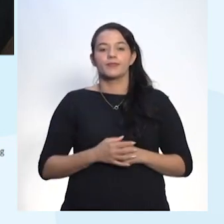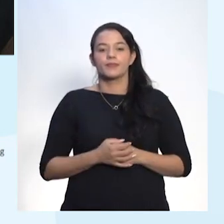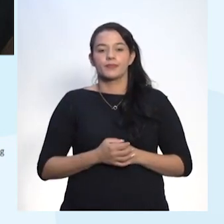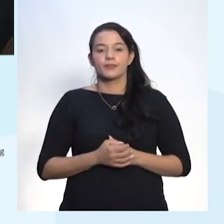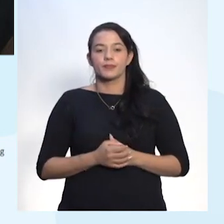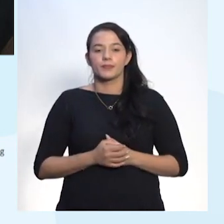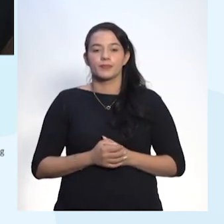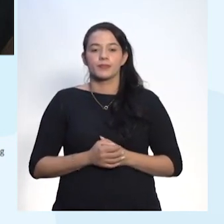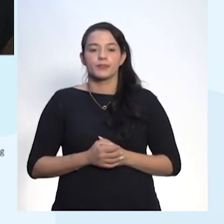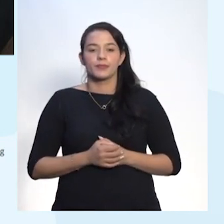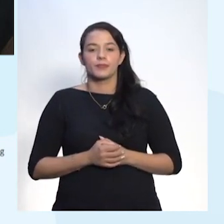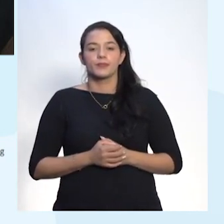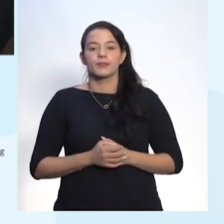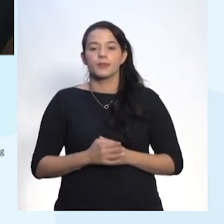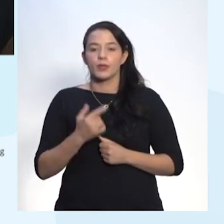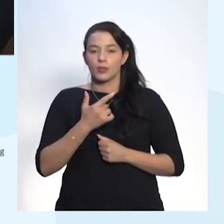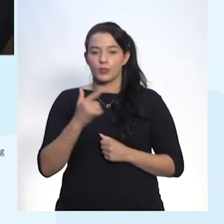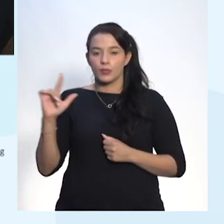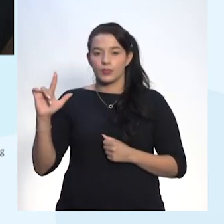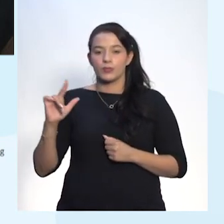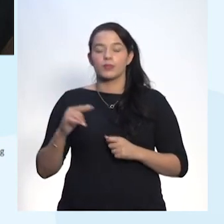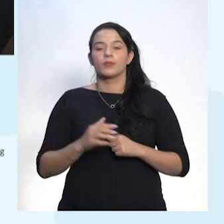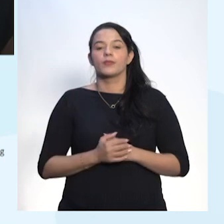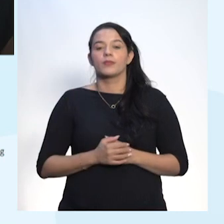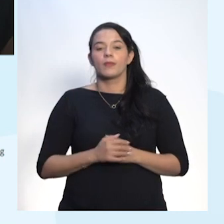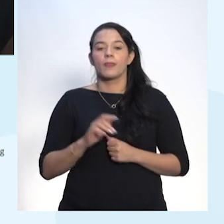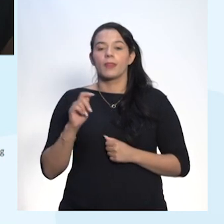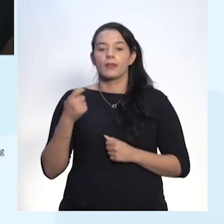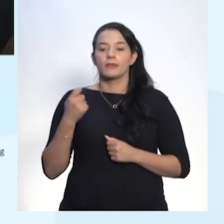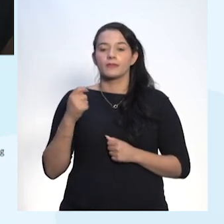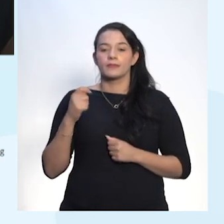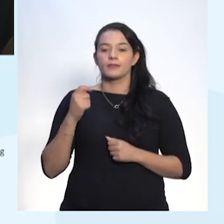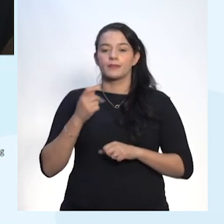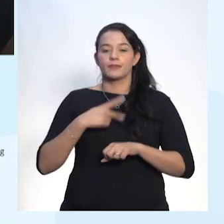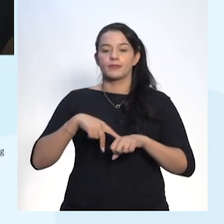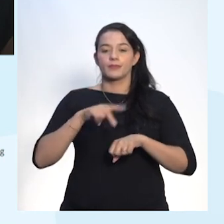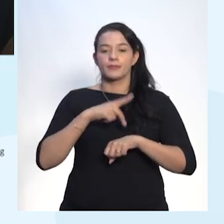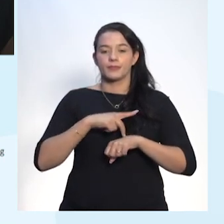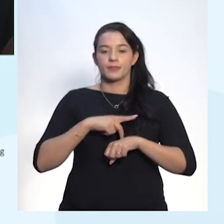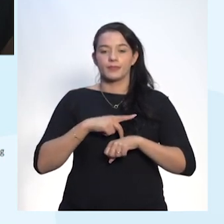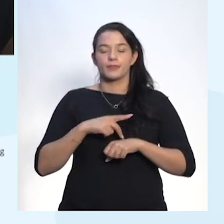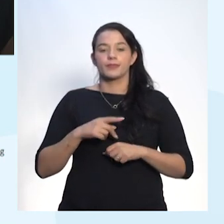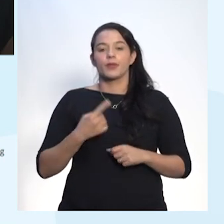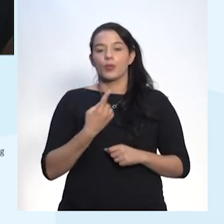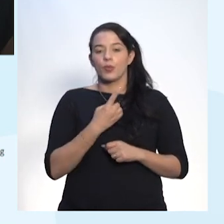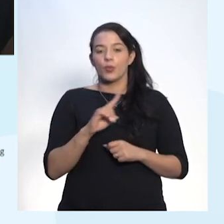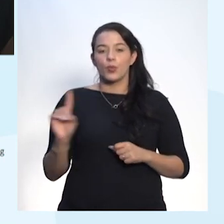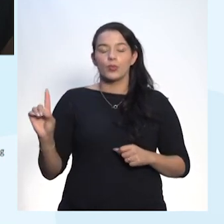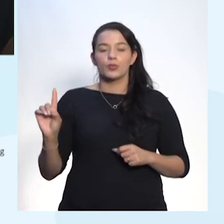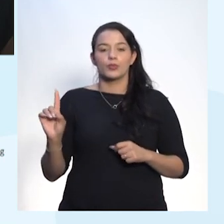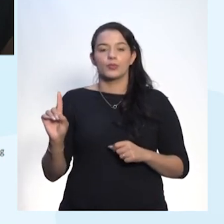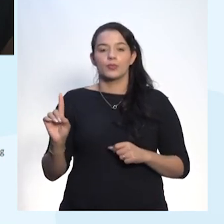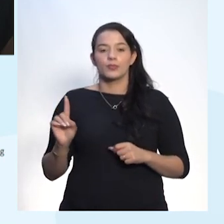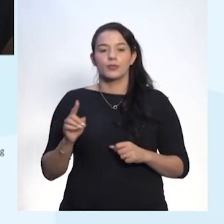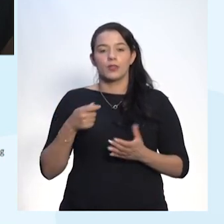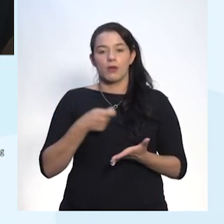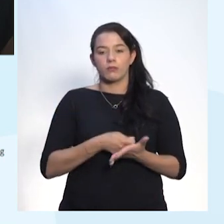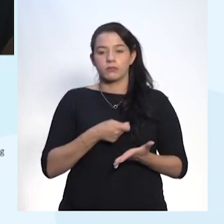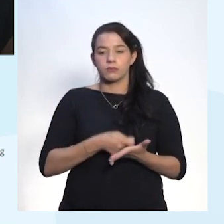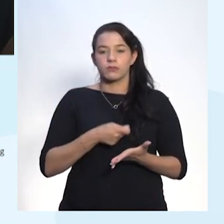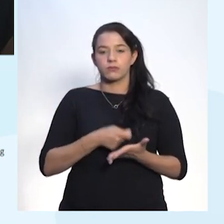ditadura civil-militar no Chile. E o Reinaldo Bignone, que foi o último, né,